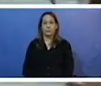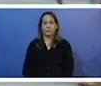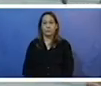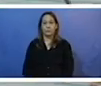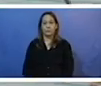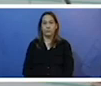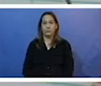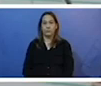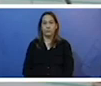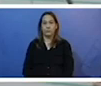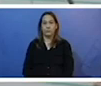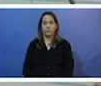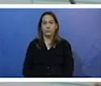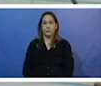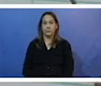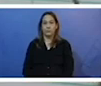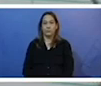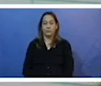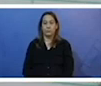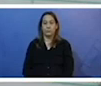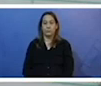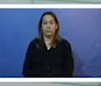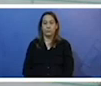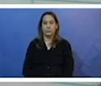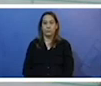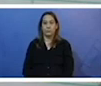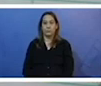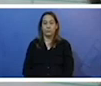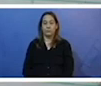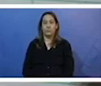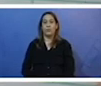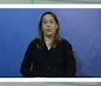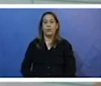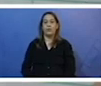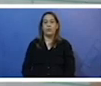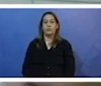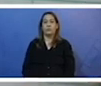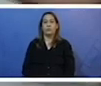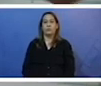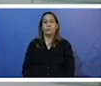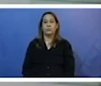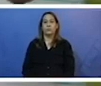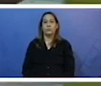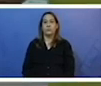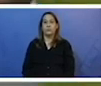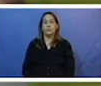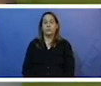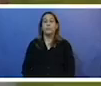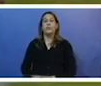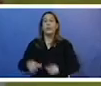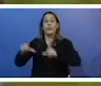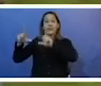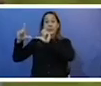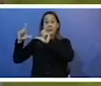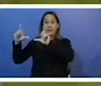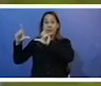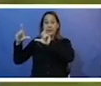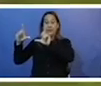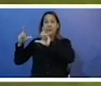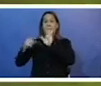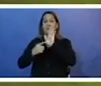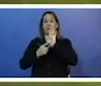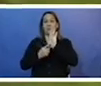aqui. Depois eu arrumo para vocês, só para a gente ver. Ali, ó. Ali na tela vai